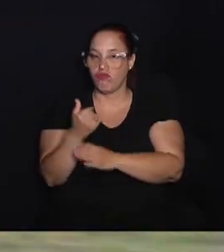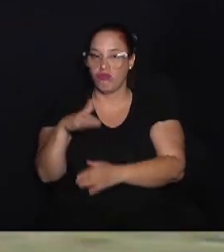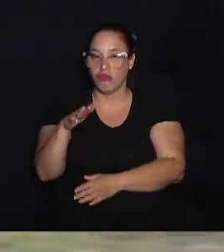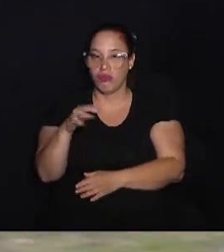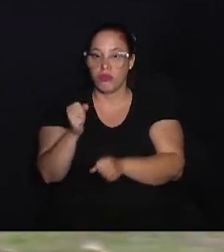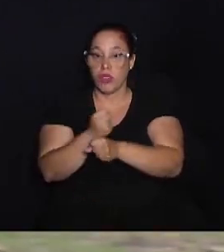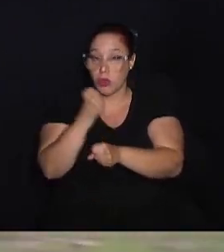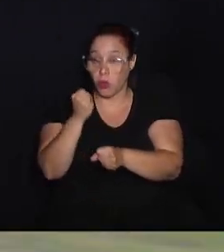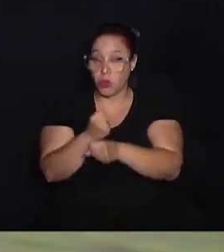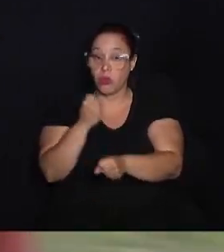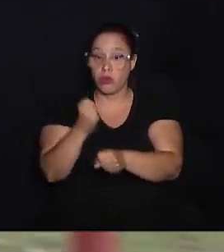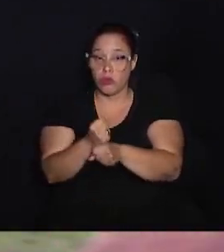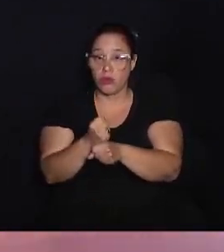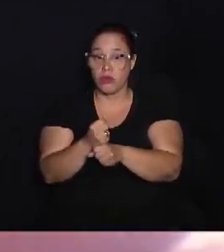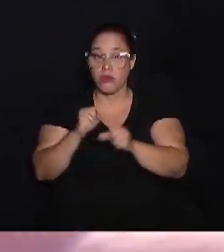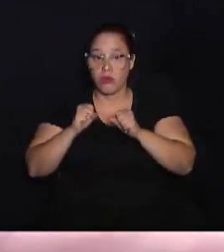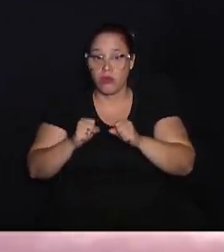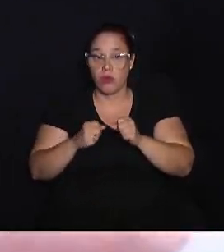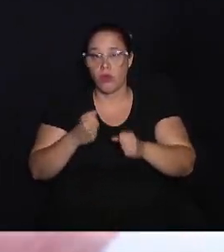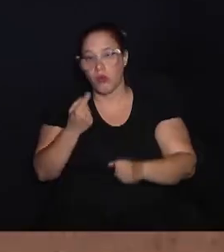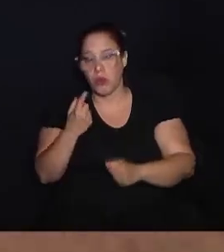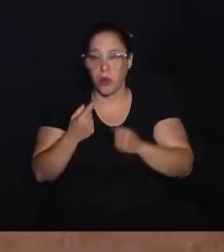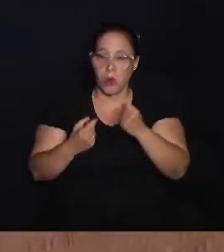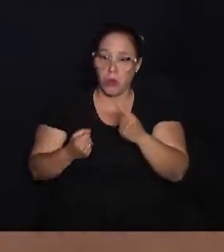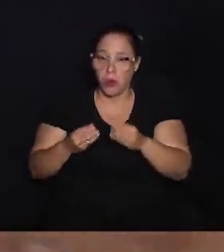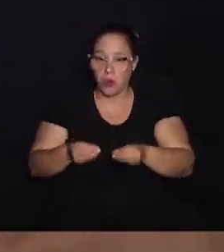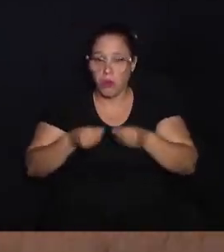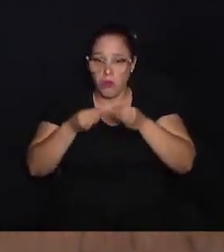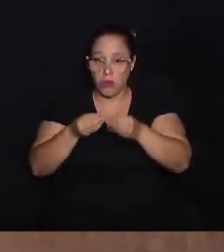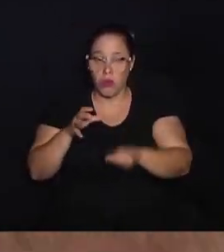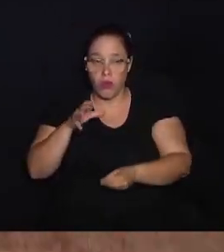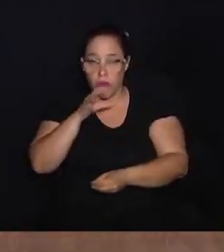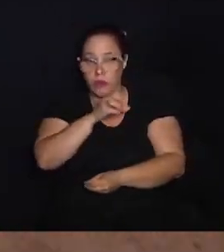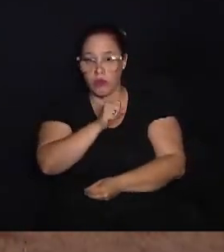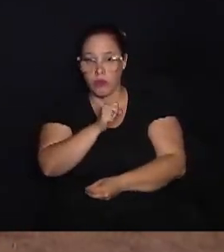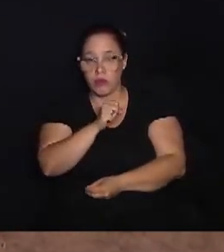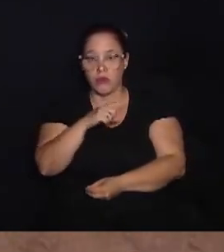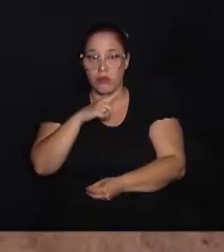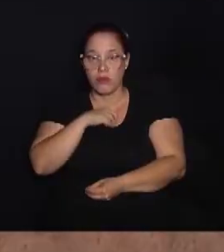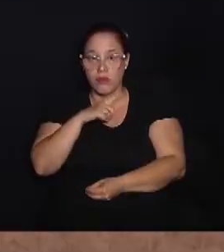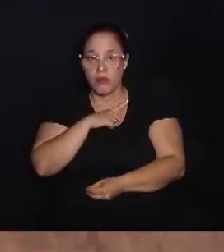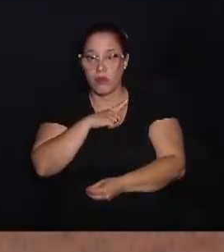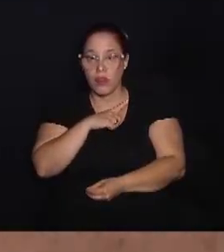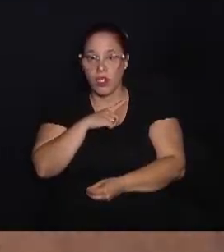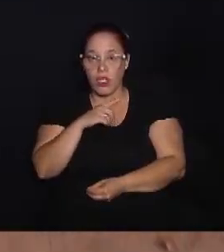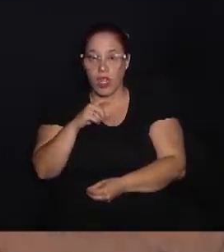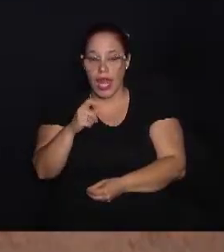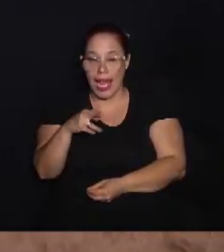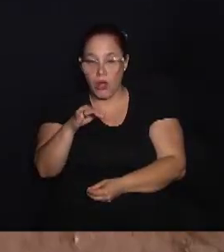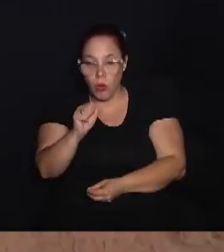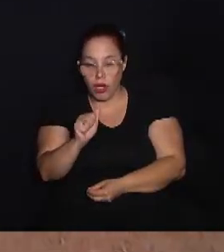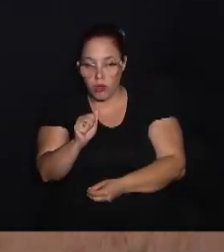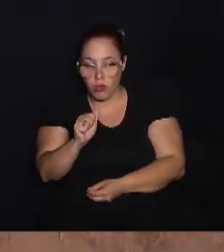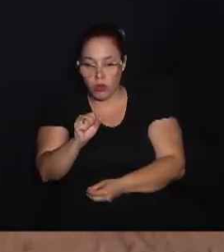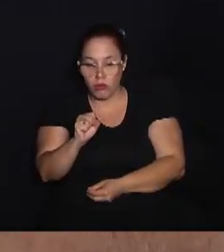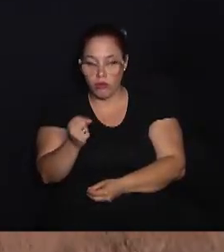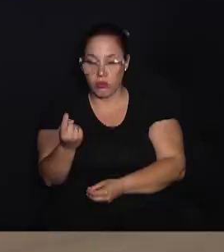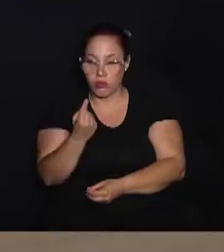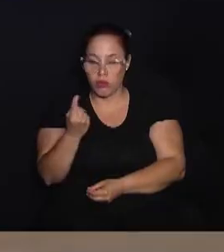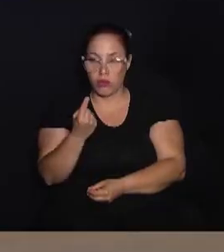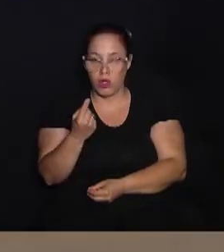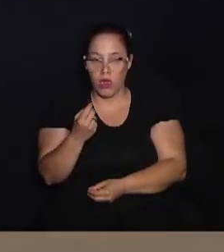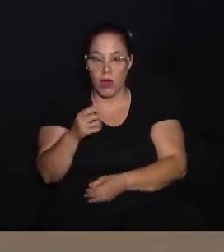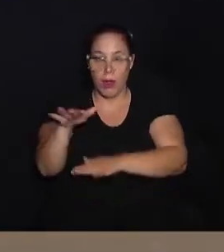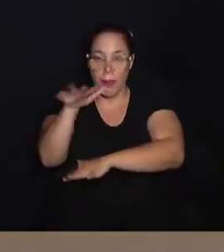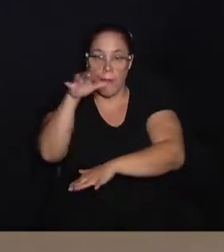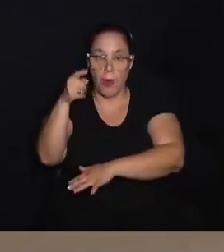inaugurado na cidade temos mais alguns em construção a gente pode citar alguns que vai ser entregue em breve a gente tem aqui o parque das